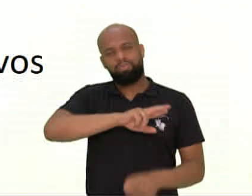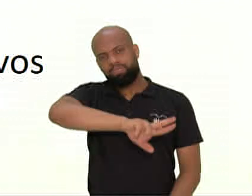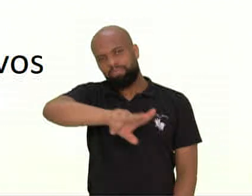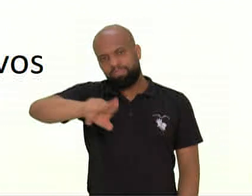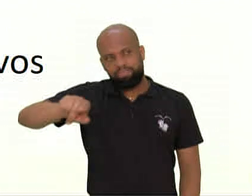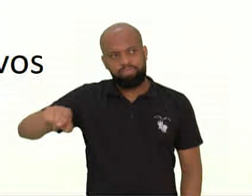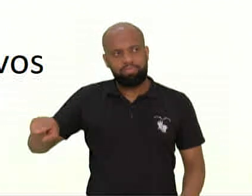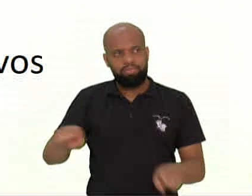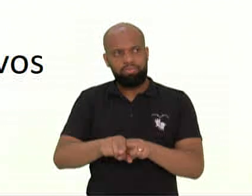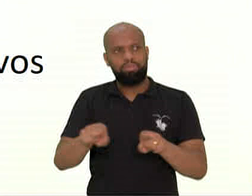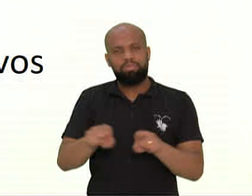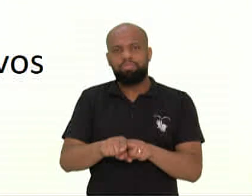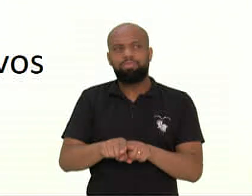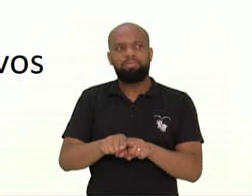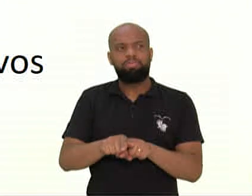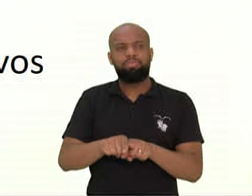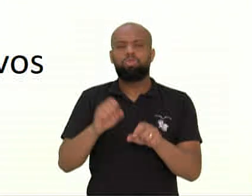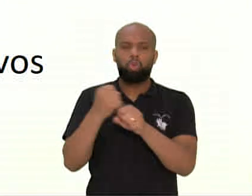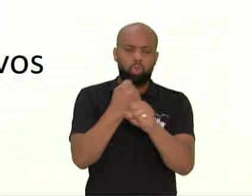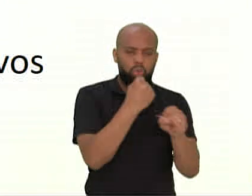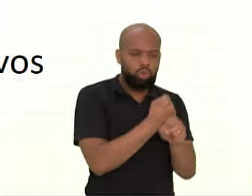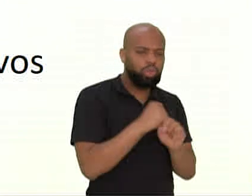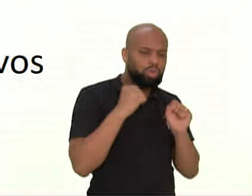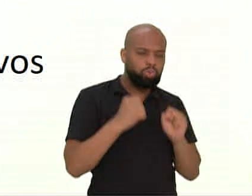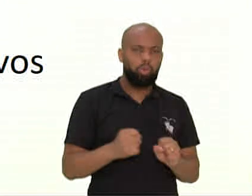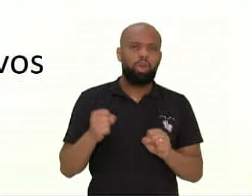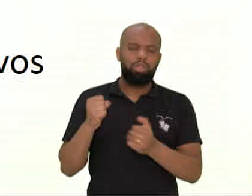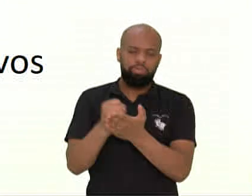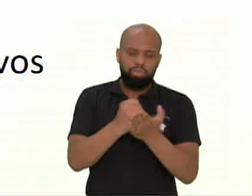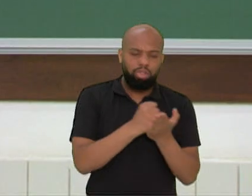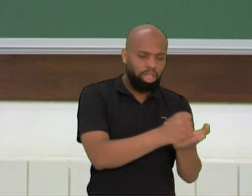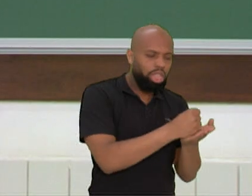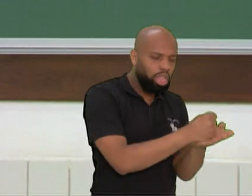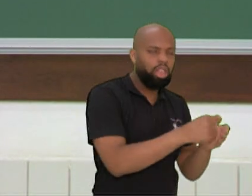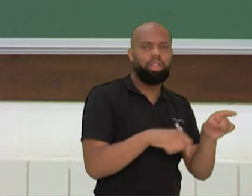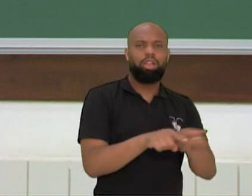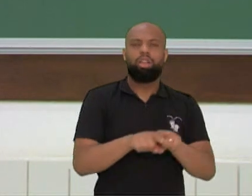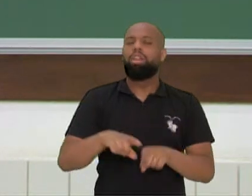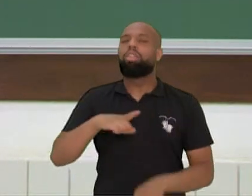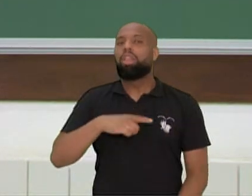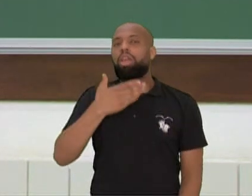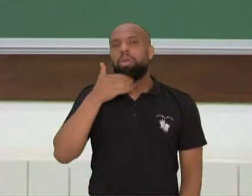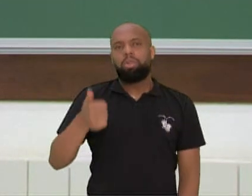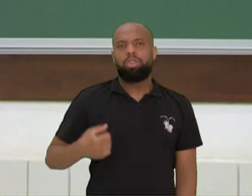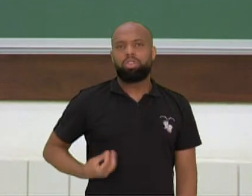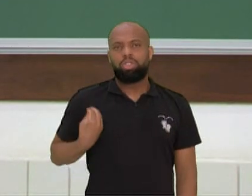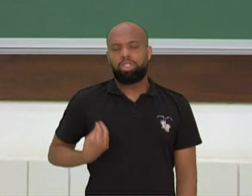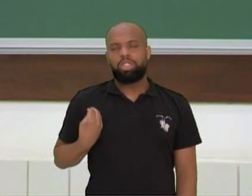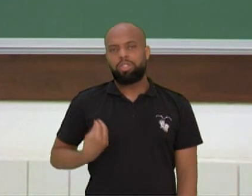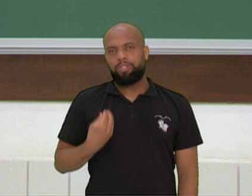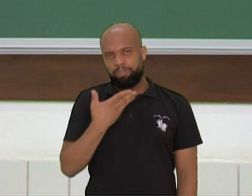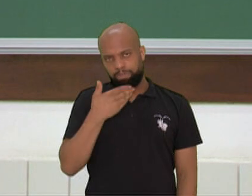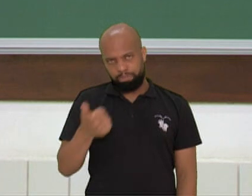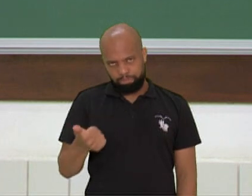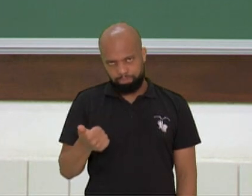várias construções o qual eles pudessem se ajudar ou ter aí uma melhor condição de